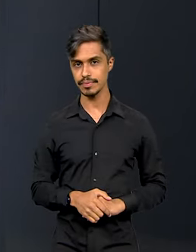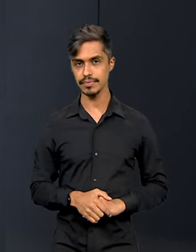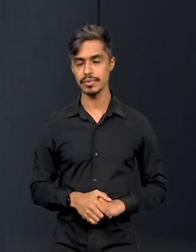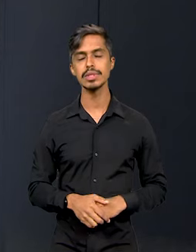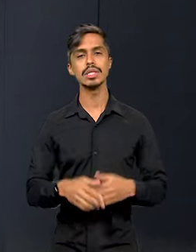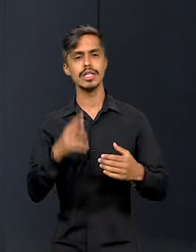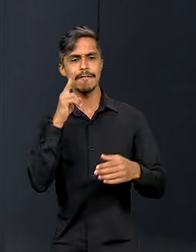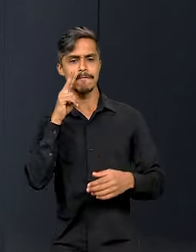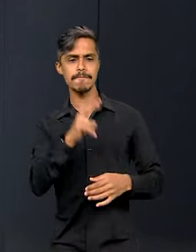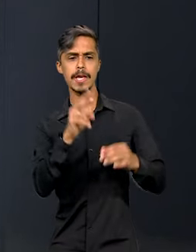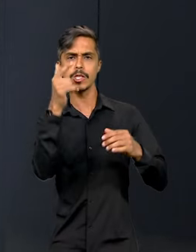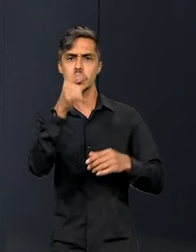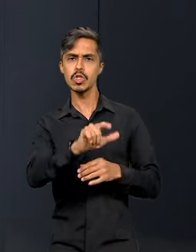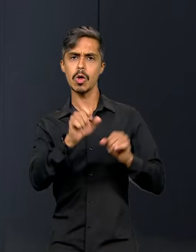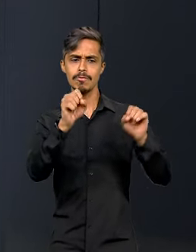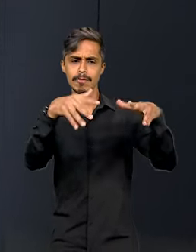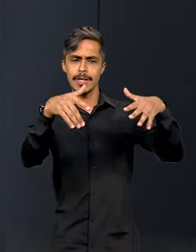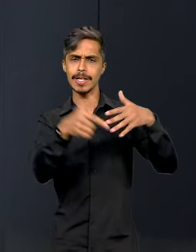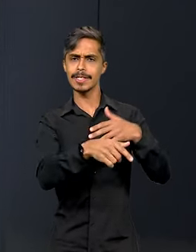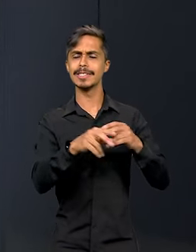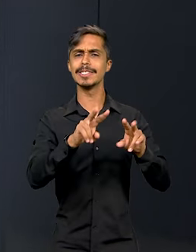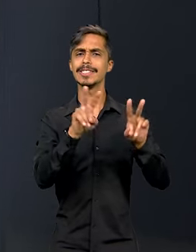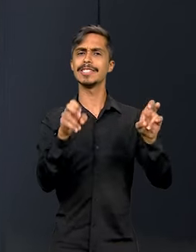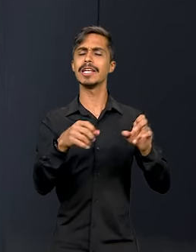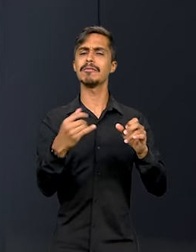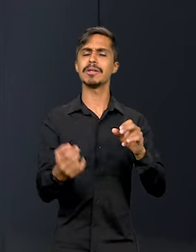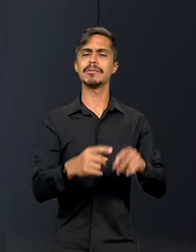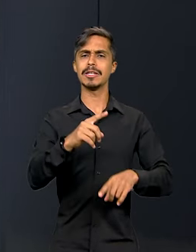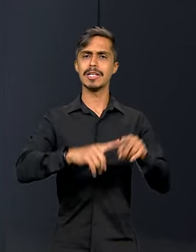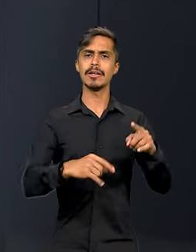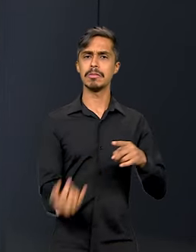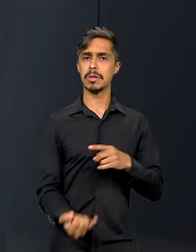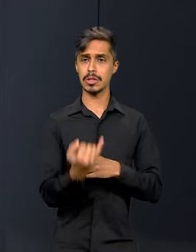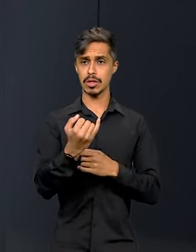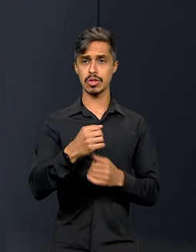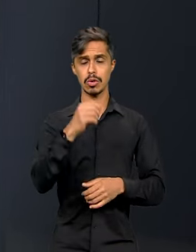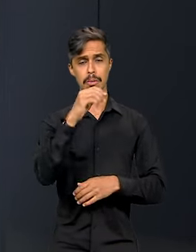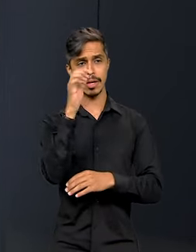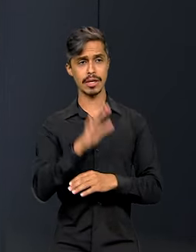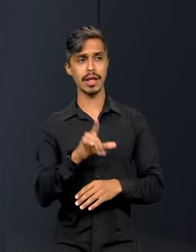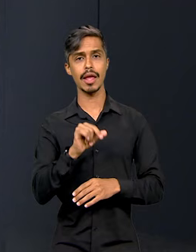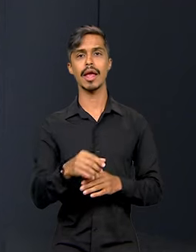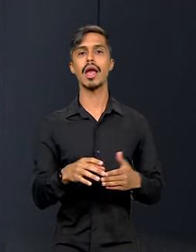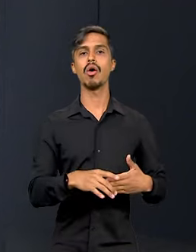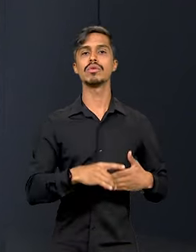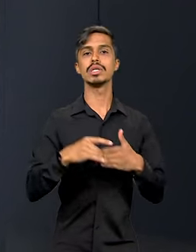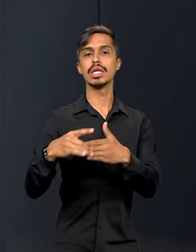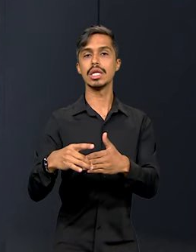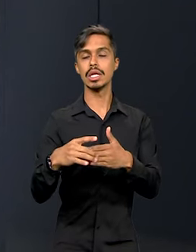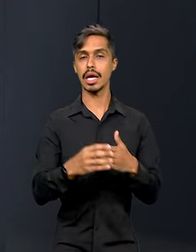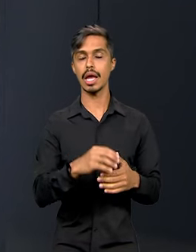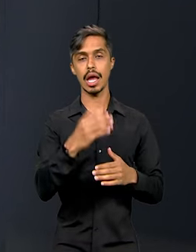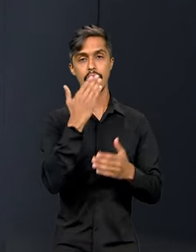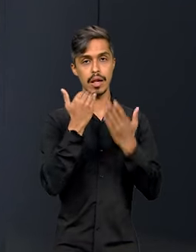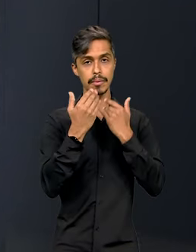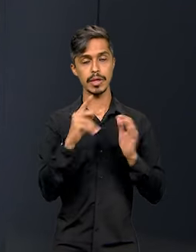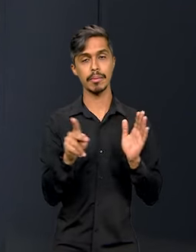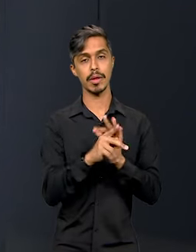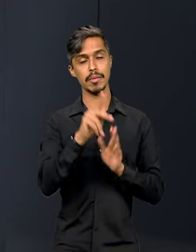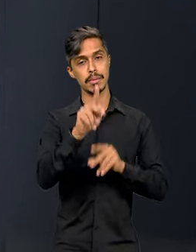jogar a luz novamente sobre esse material tão importante que o governo brasileiro produziu que foi o guia alimentar da população